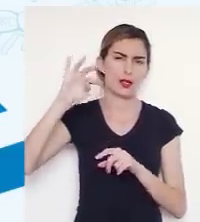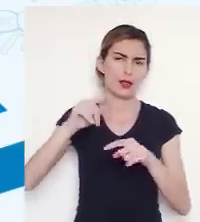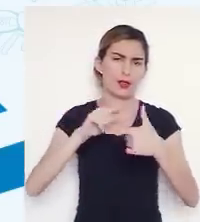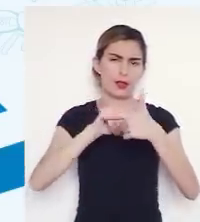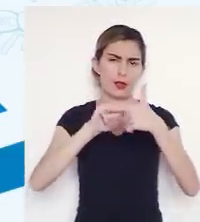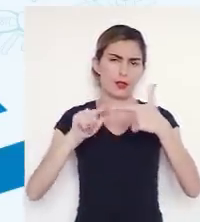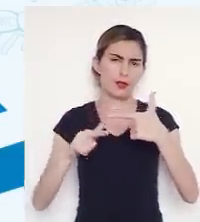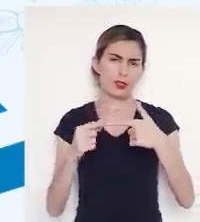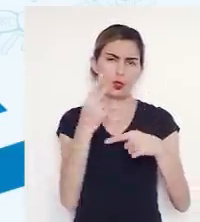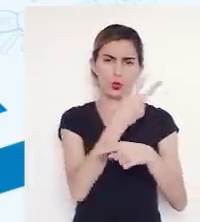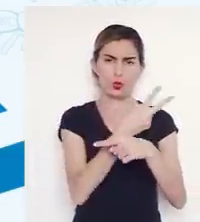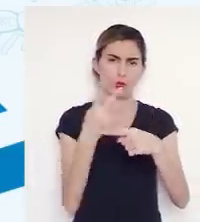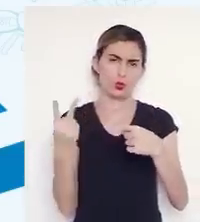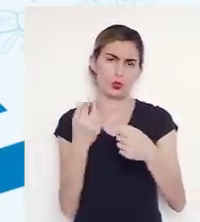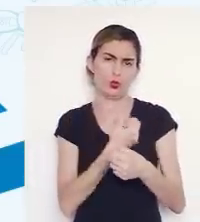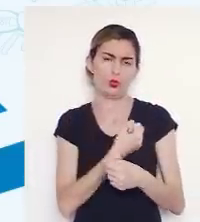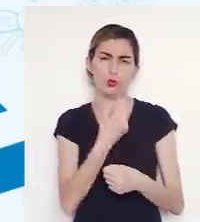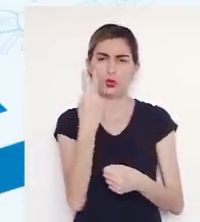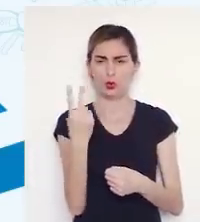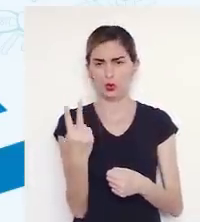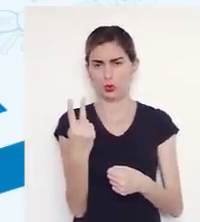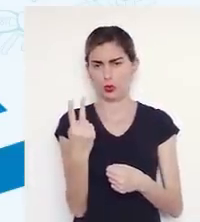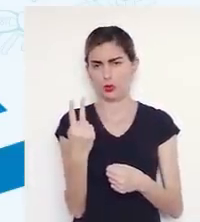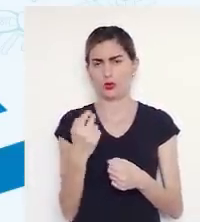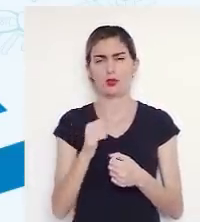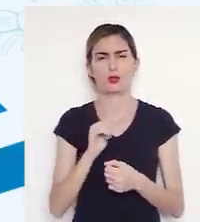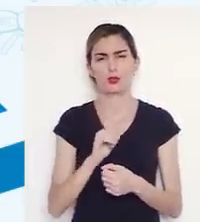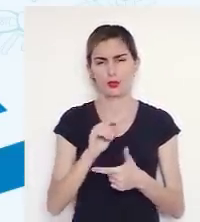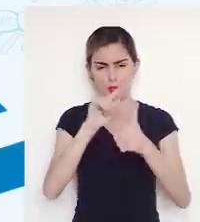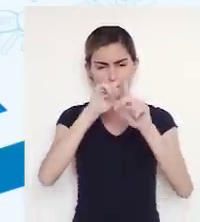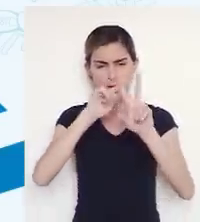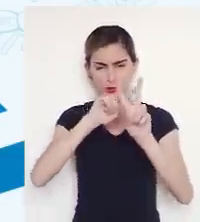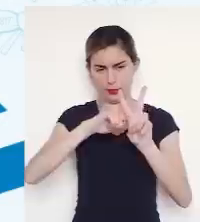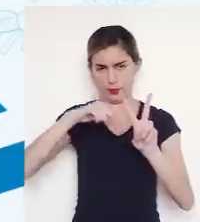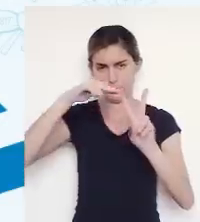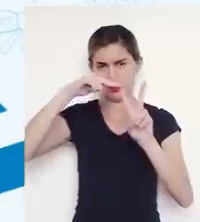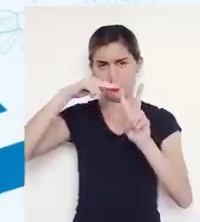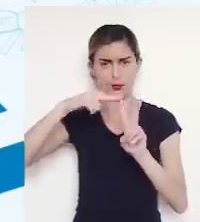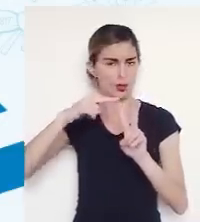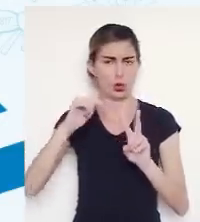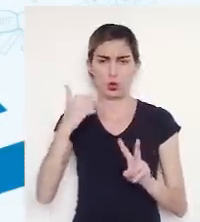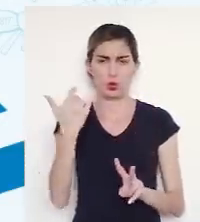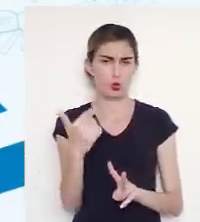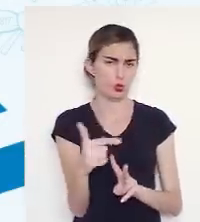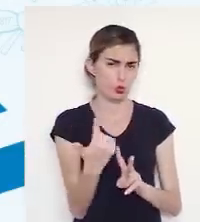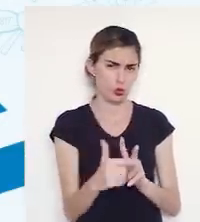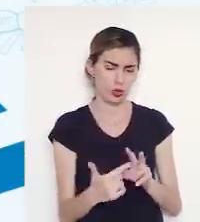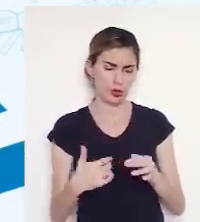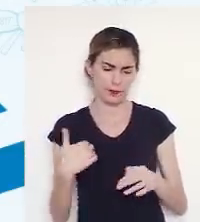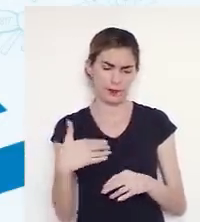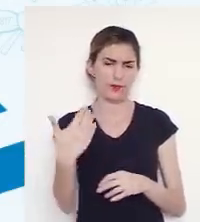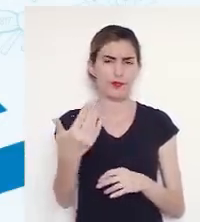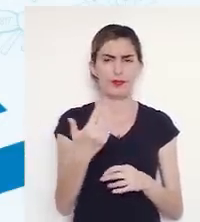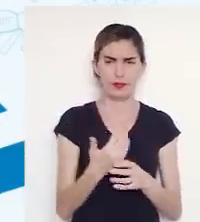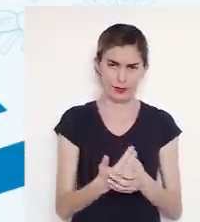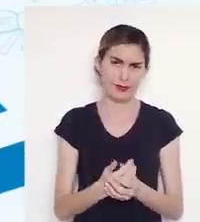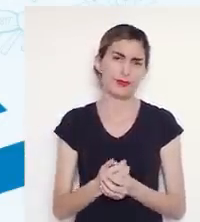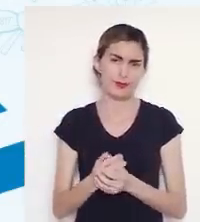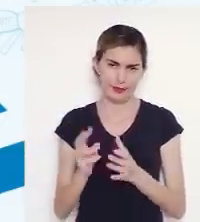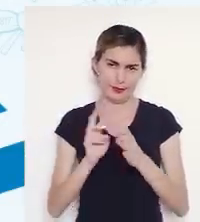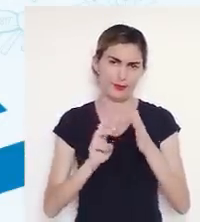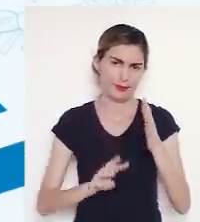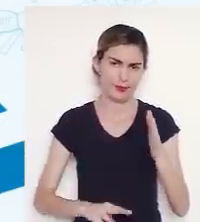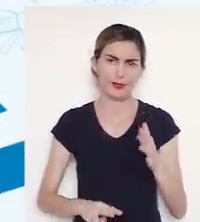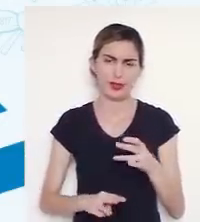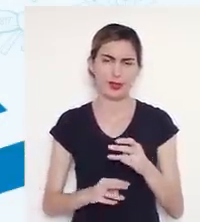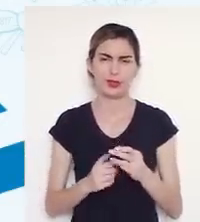divisão entre dois números inteiros. Os números irracionais não são obtidos através desse método,